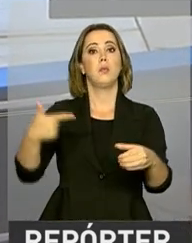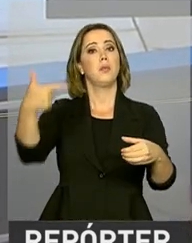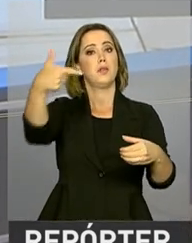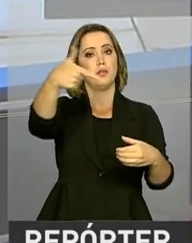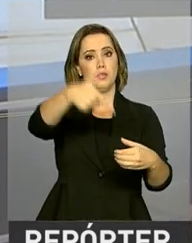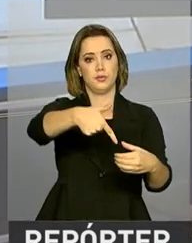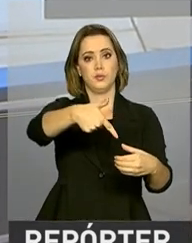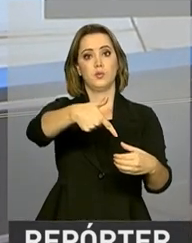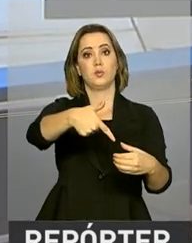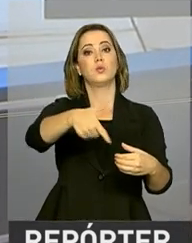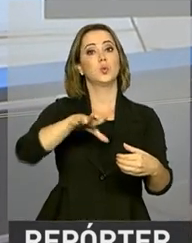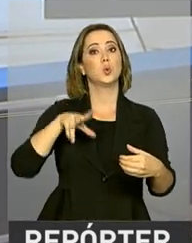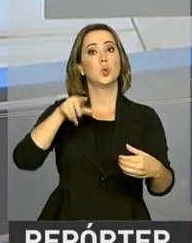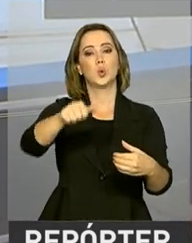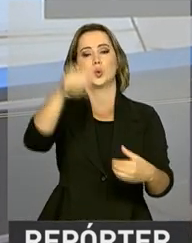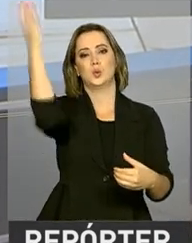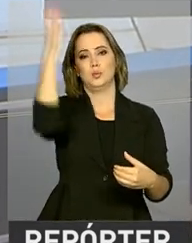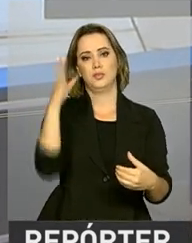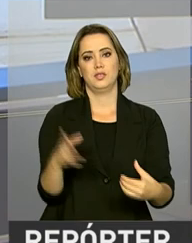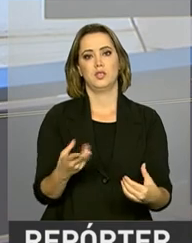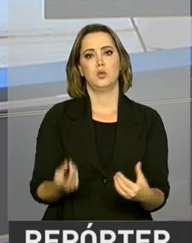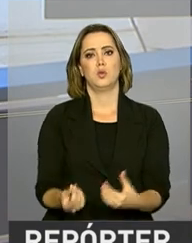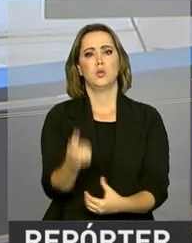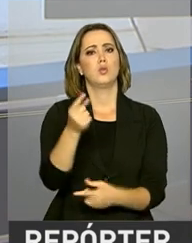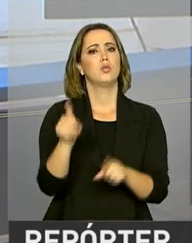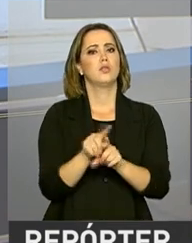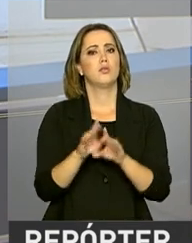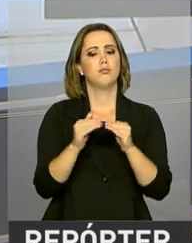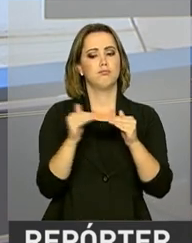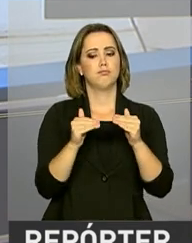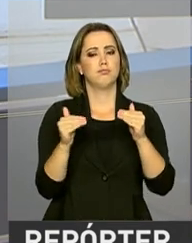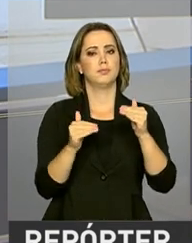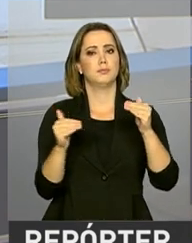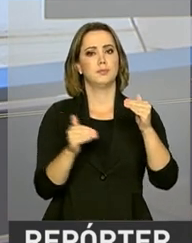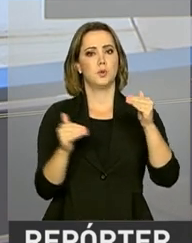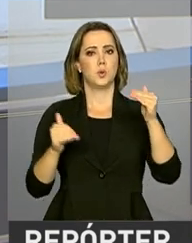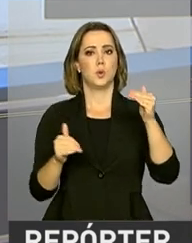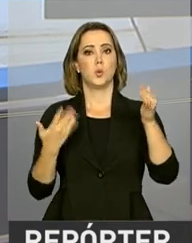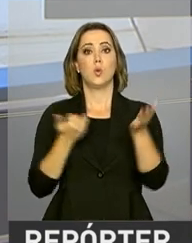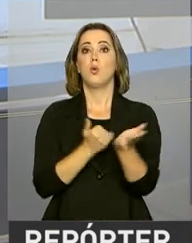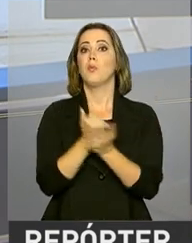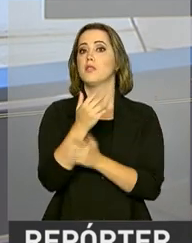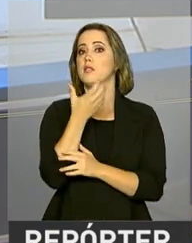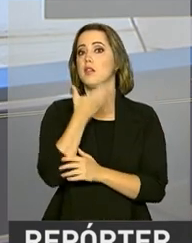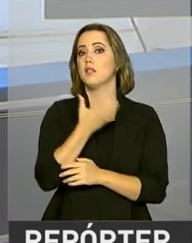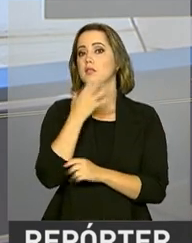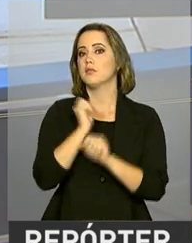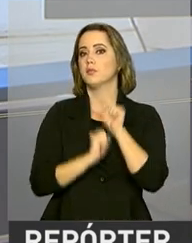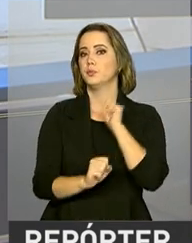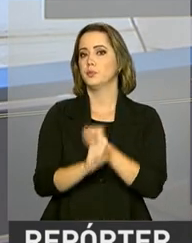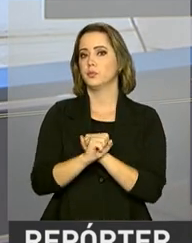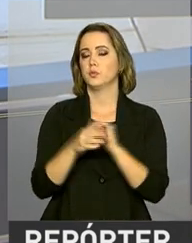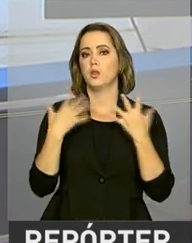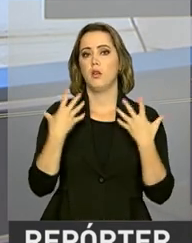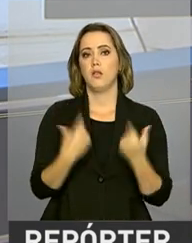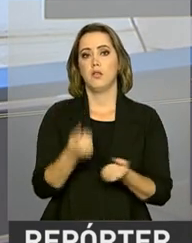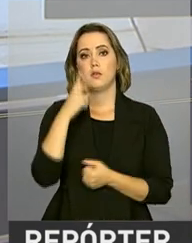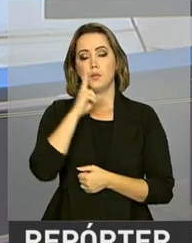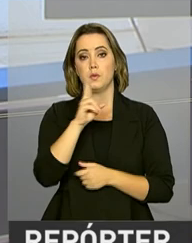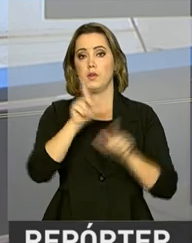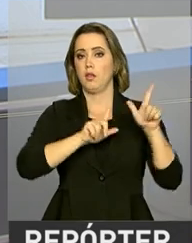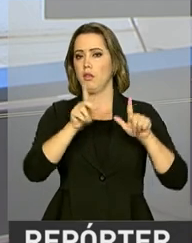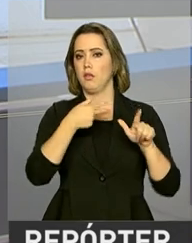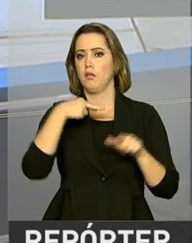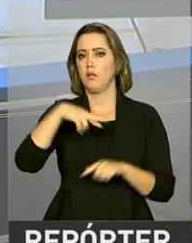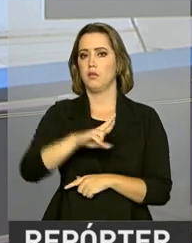espalhados pelo brasil os valores atingiram o menor patamar desde dezembro do ano passado na reportagem da equipe da tv